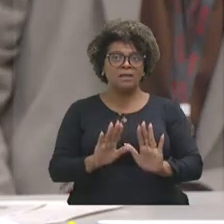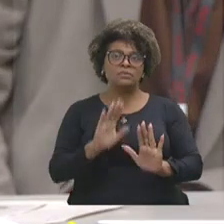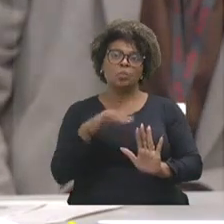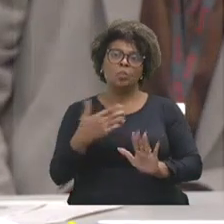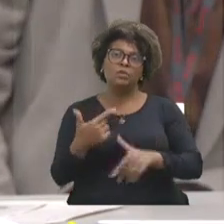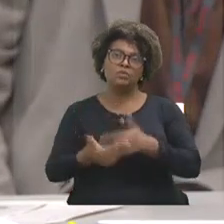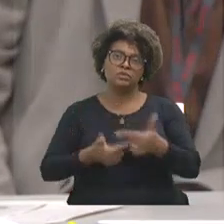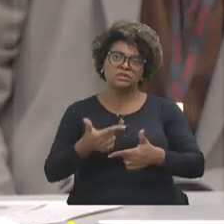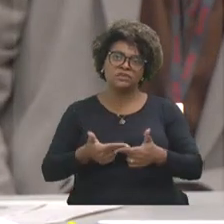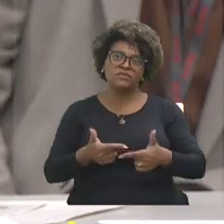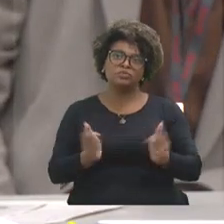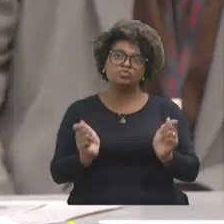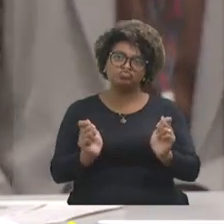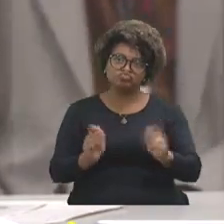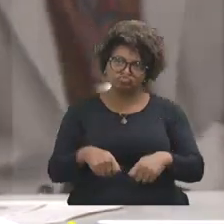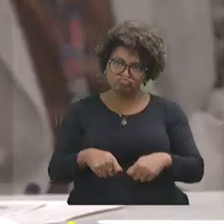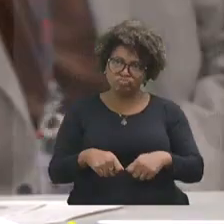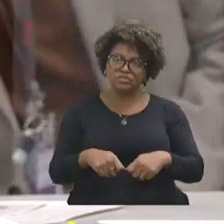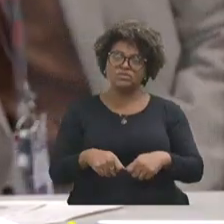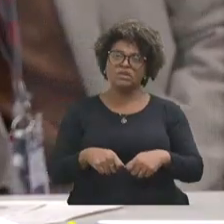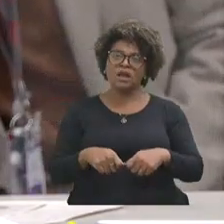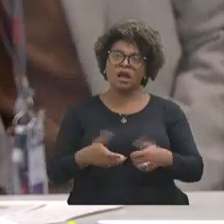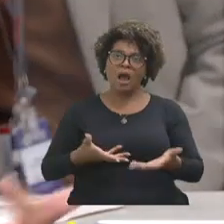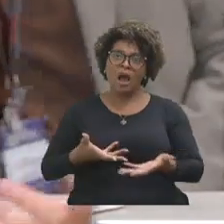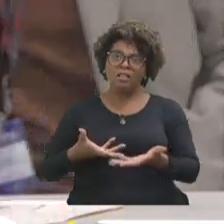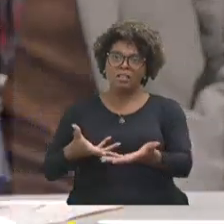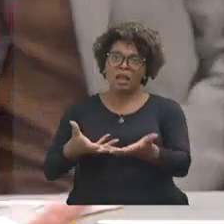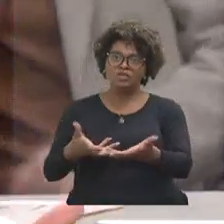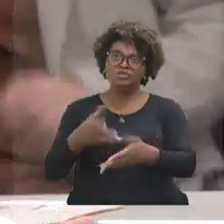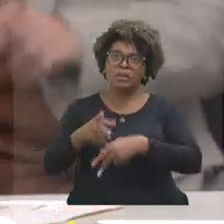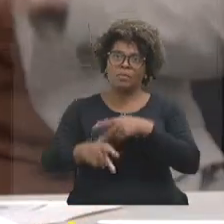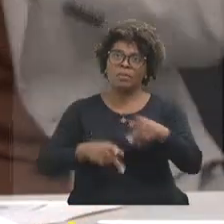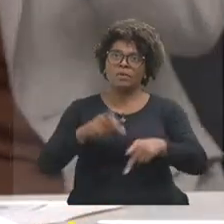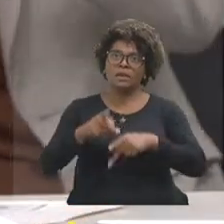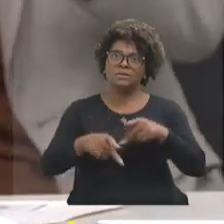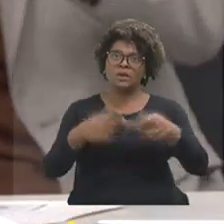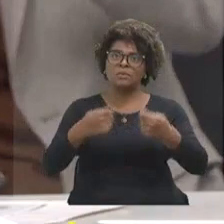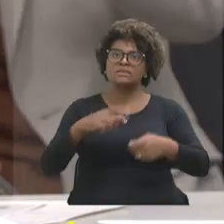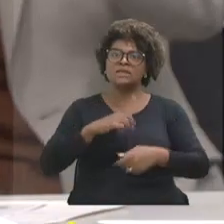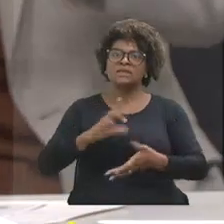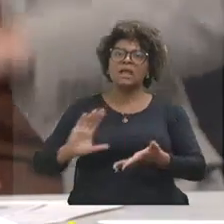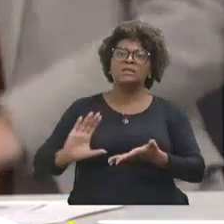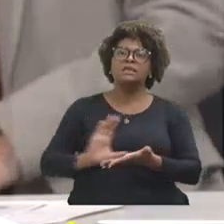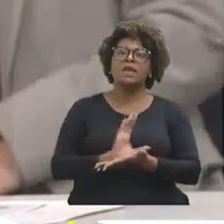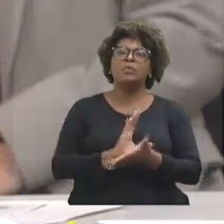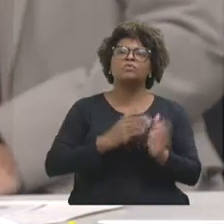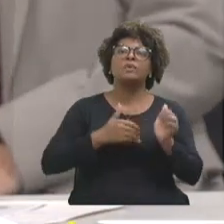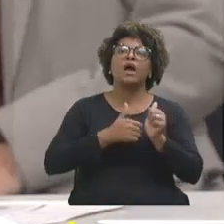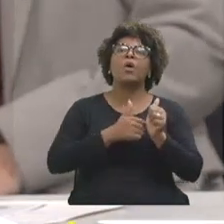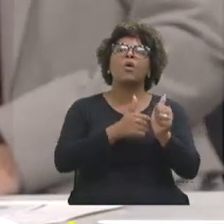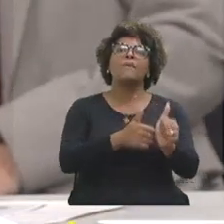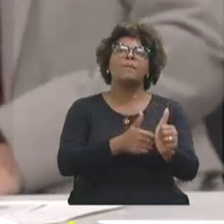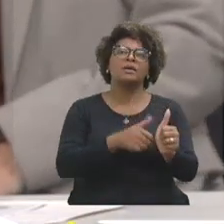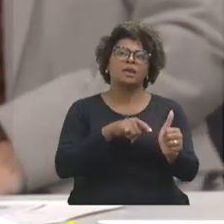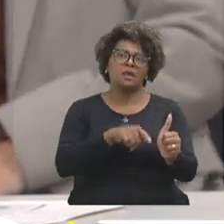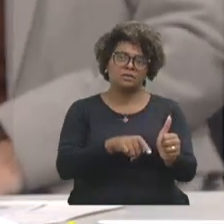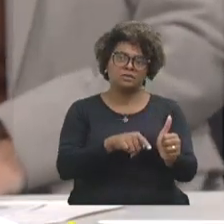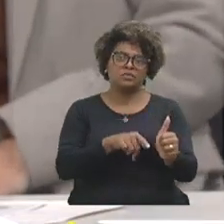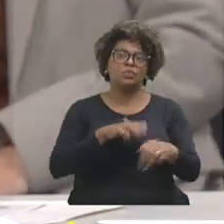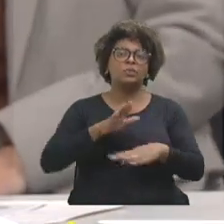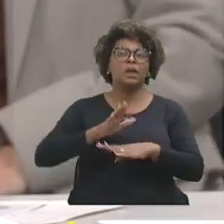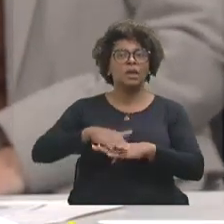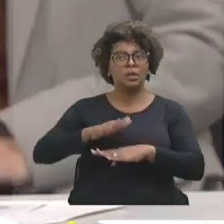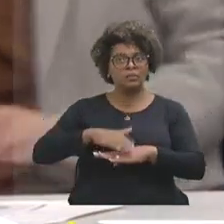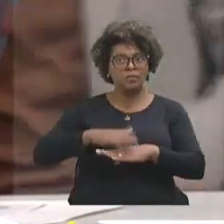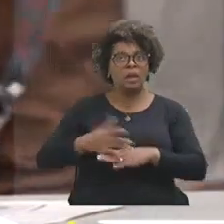a população exige necessidade do recurso também acompanhar essa habilitação eu me posicionei em